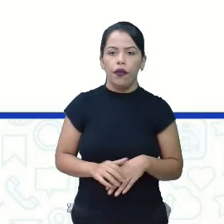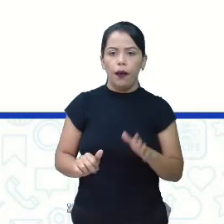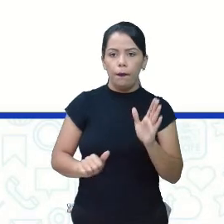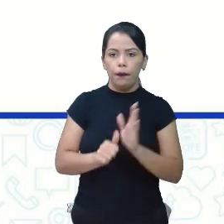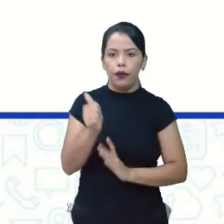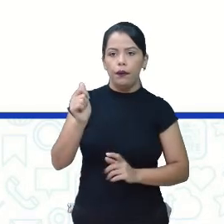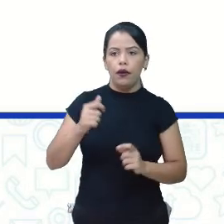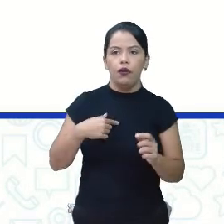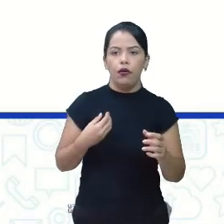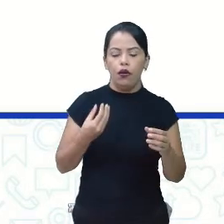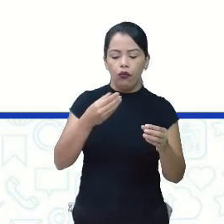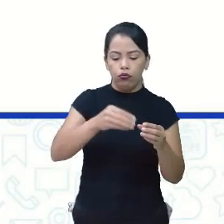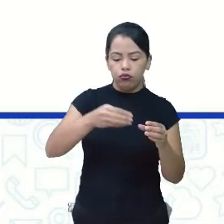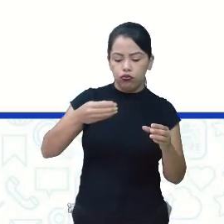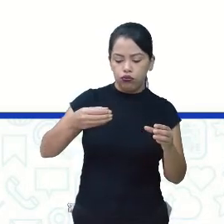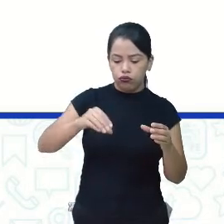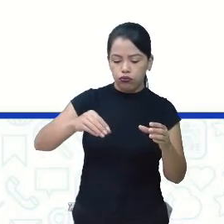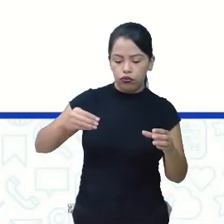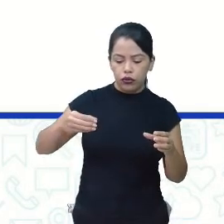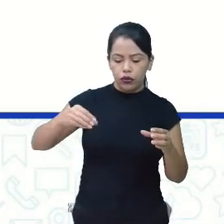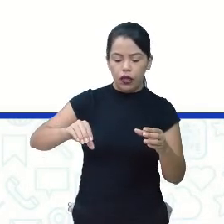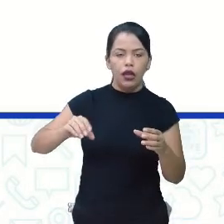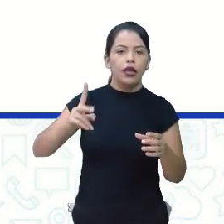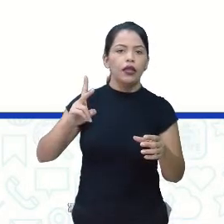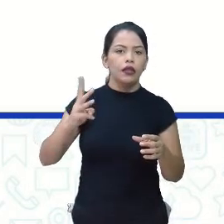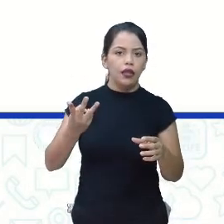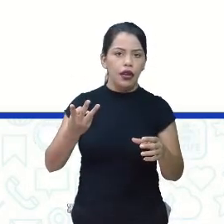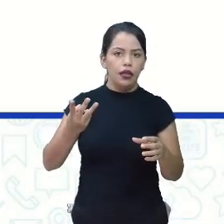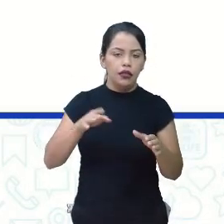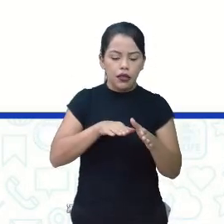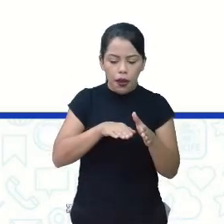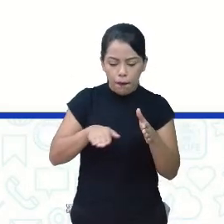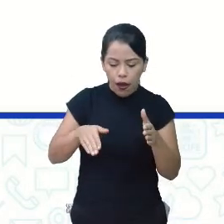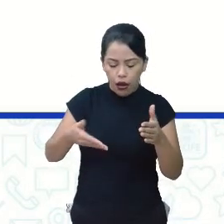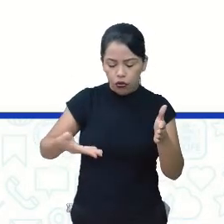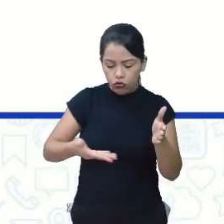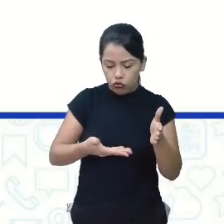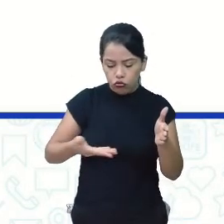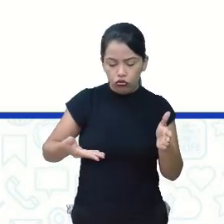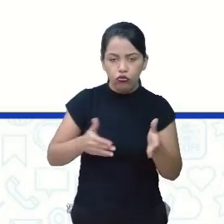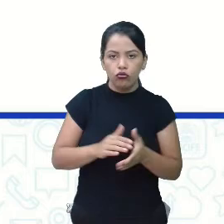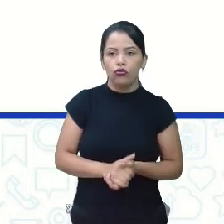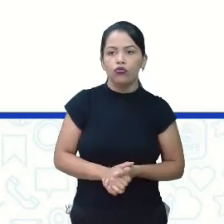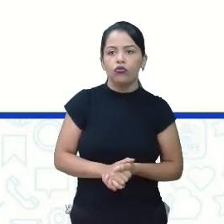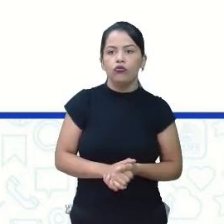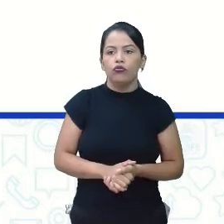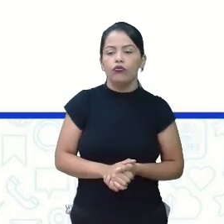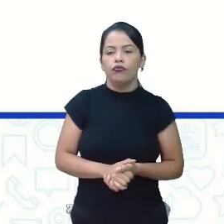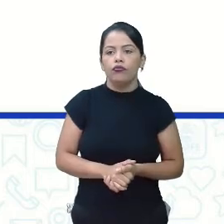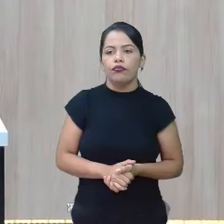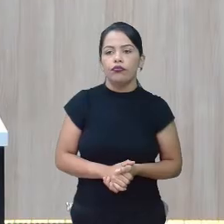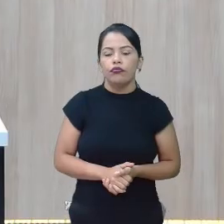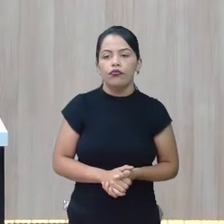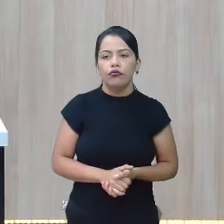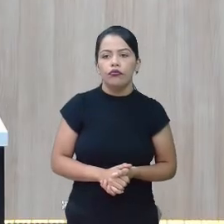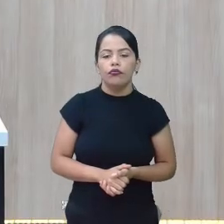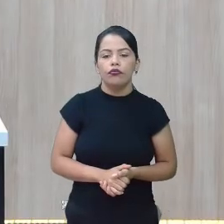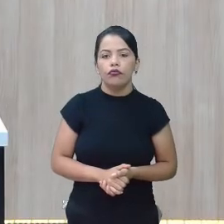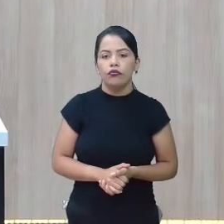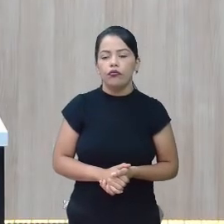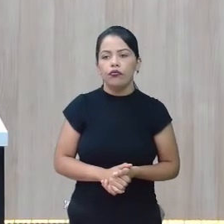Primeiro, eu coloquei uma fila desses cubinhos na parte embaixo, né? Na parte de trás, assim, embaixo inferior, né?